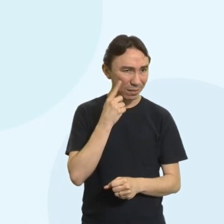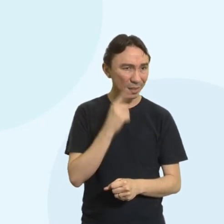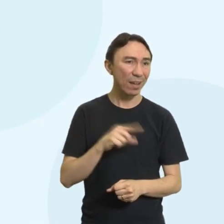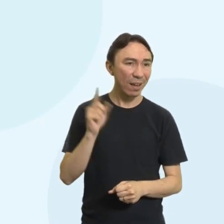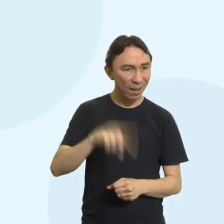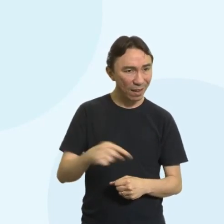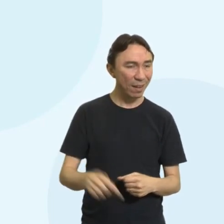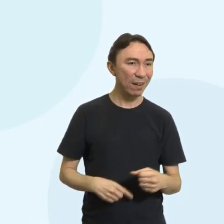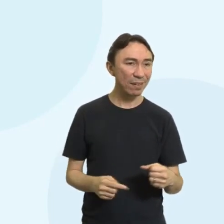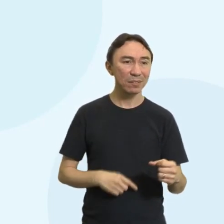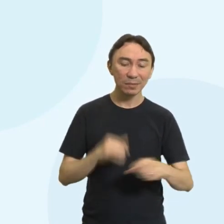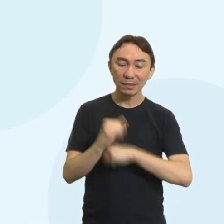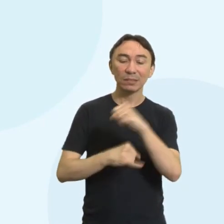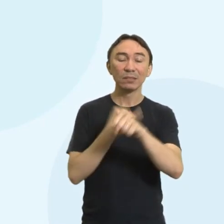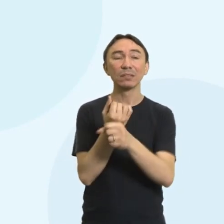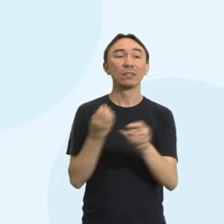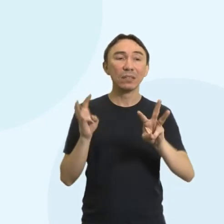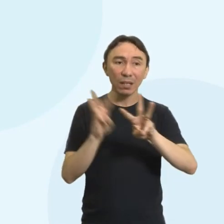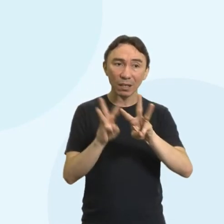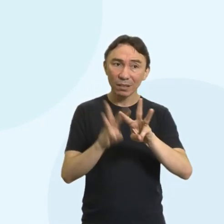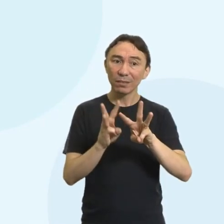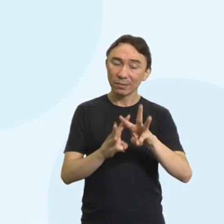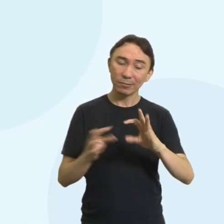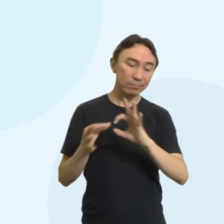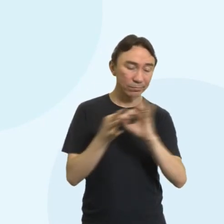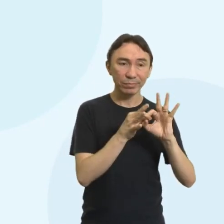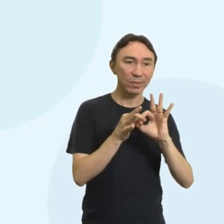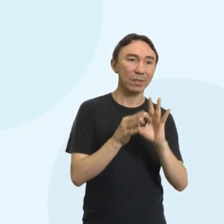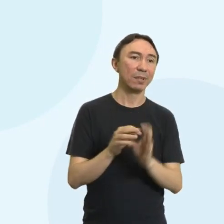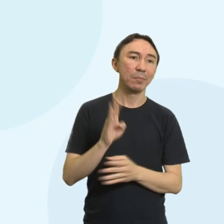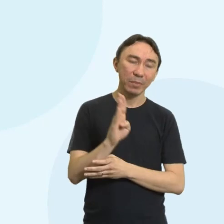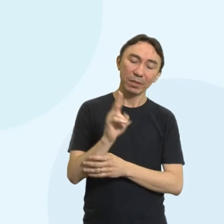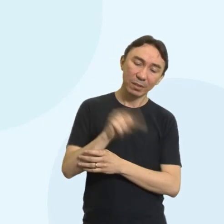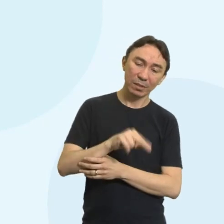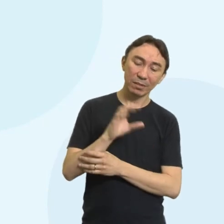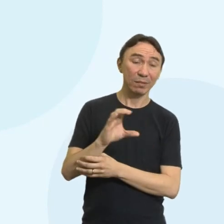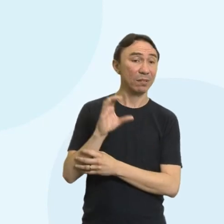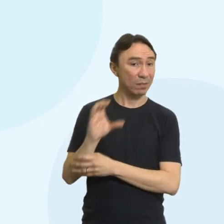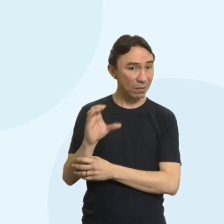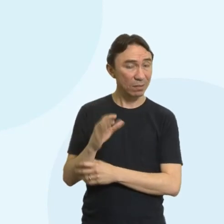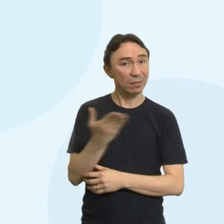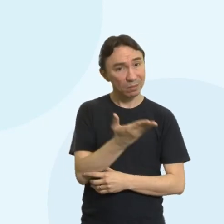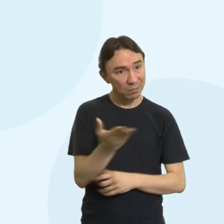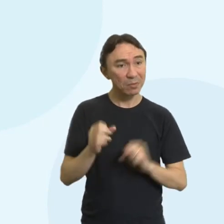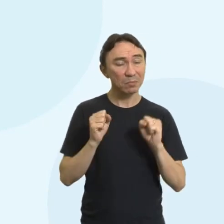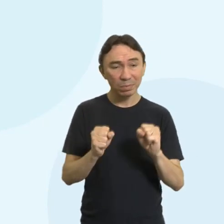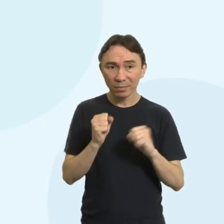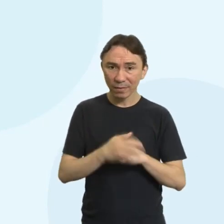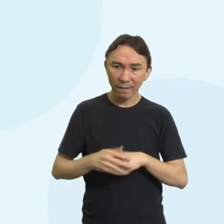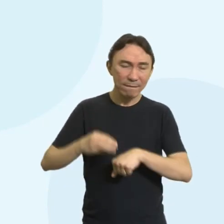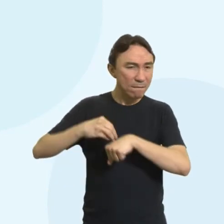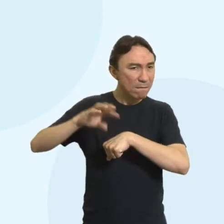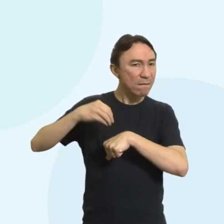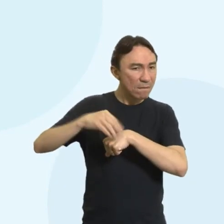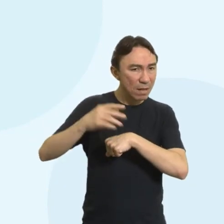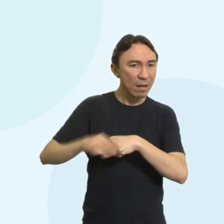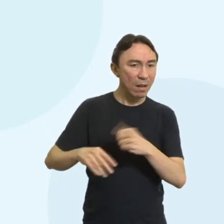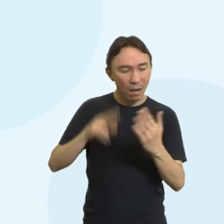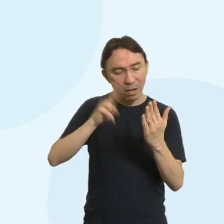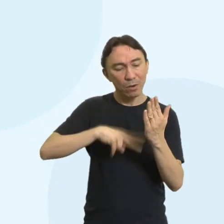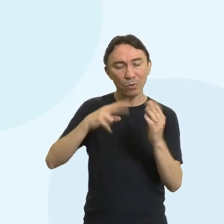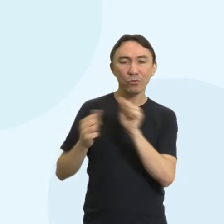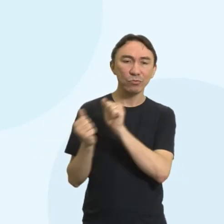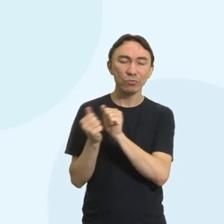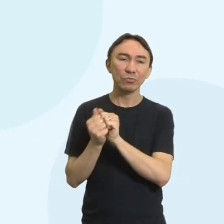para vocês, professores. Dá para tirar muitas ideias, muitas dicas de como realizar boas leituras com os estudantes.